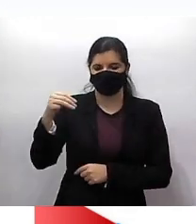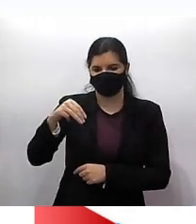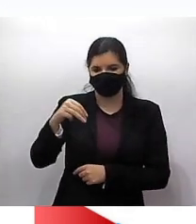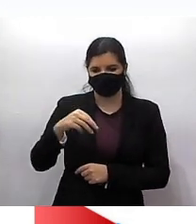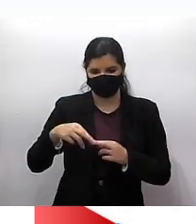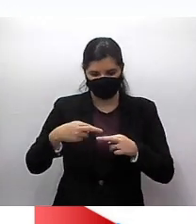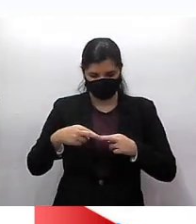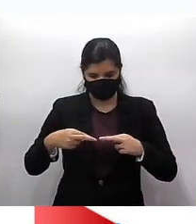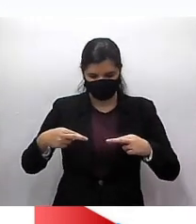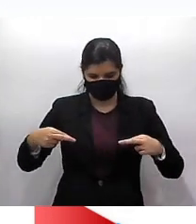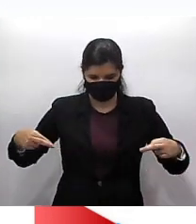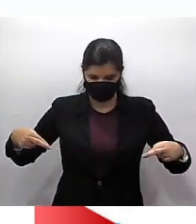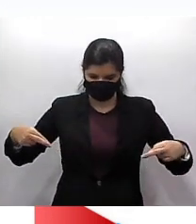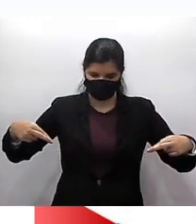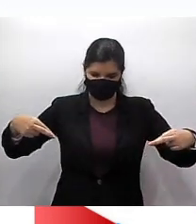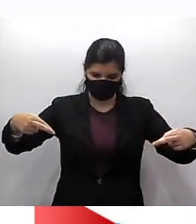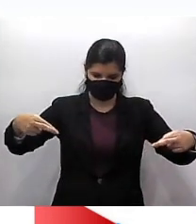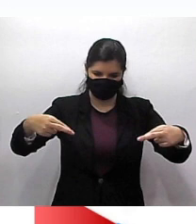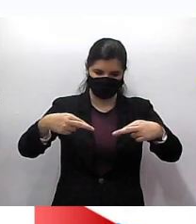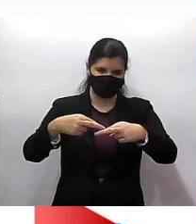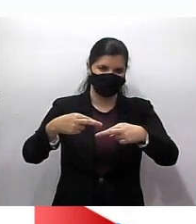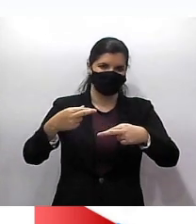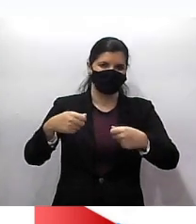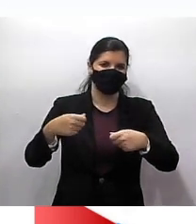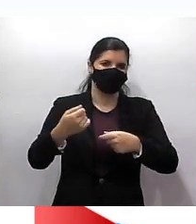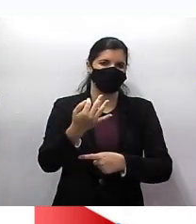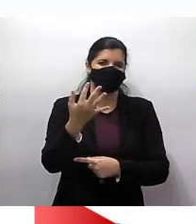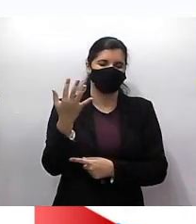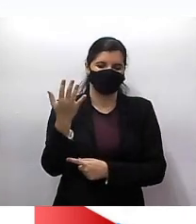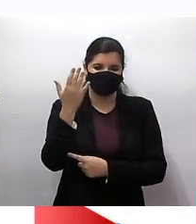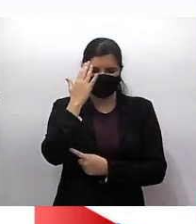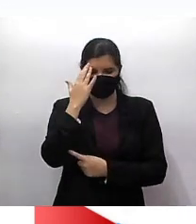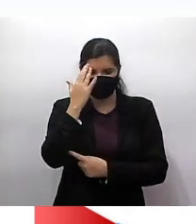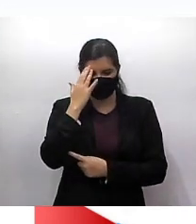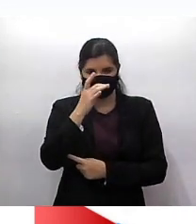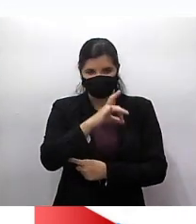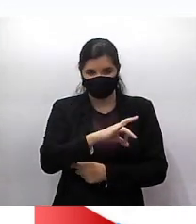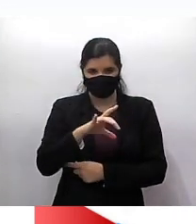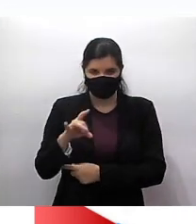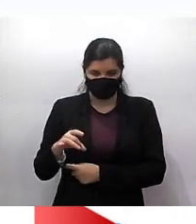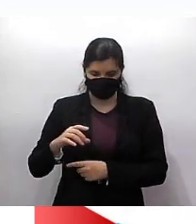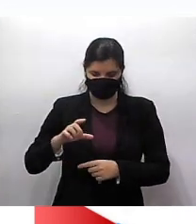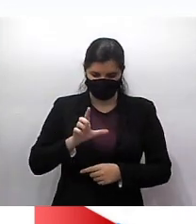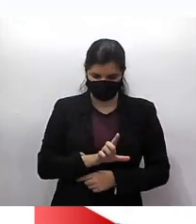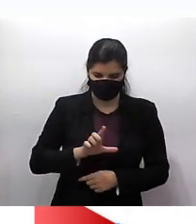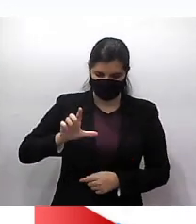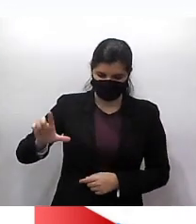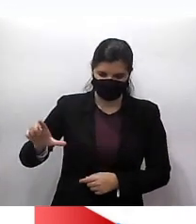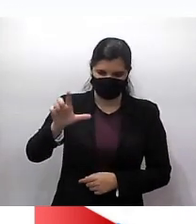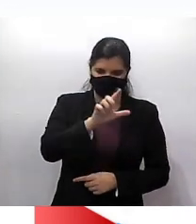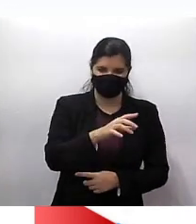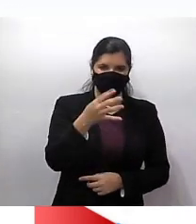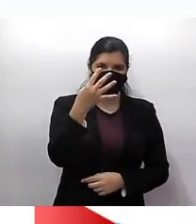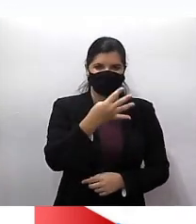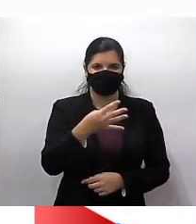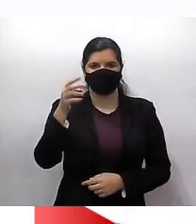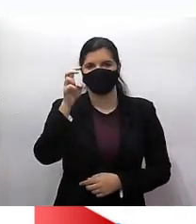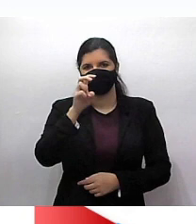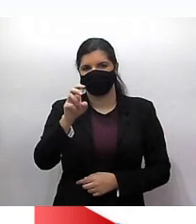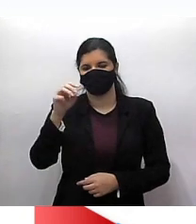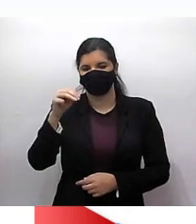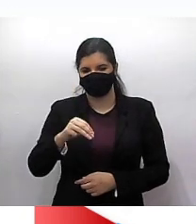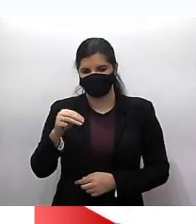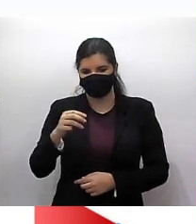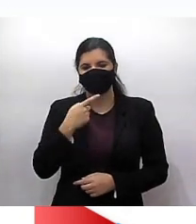são necessários para cercar, sabendo-se que cada lado mede 45 metros e que